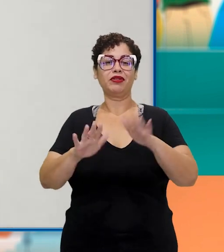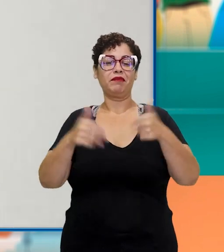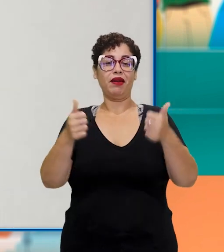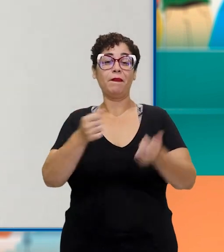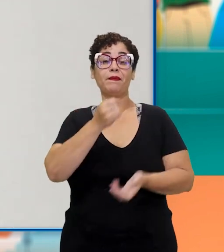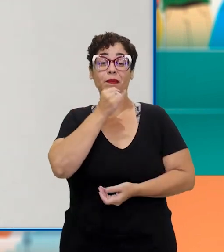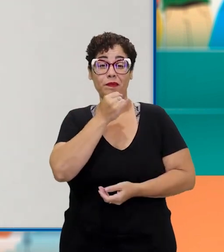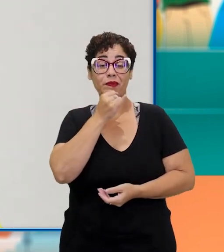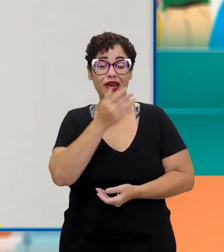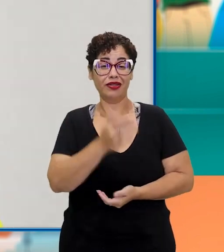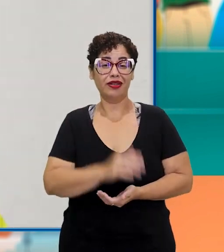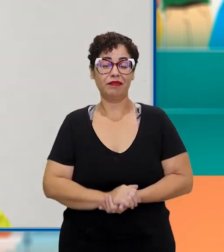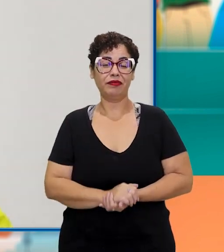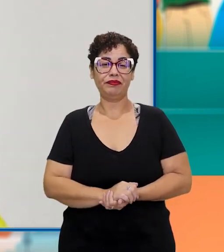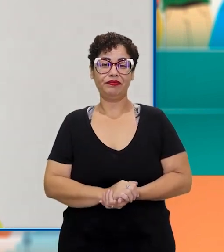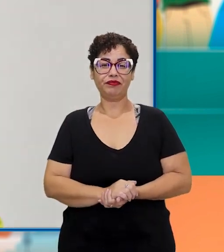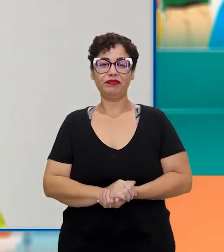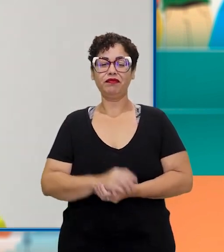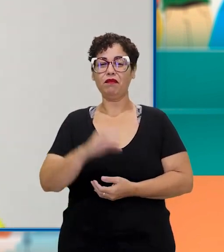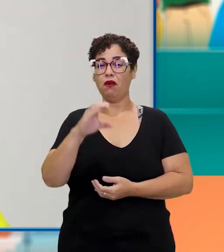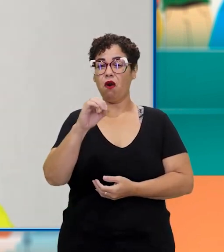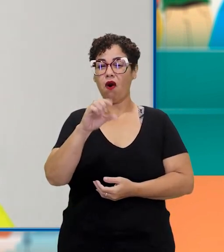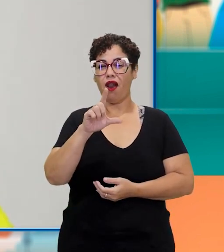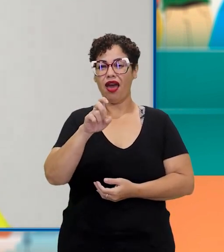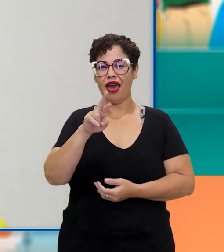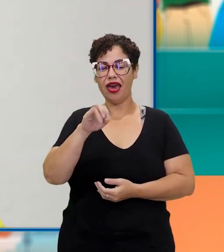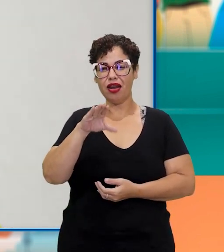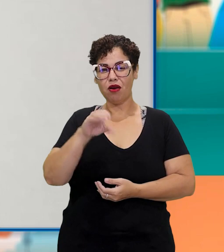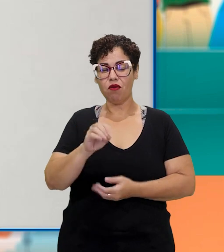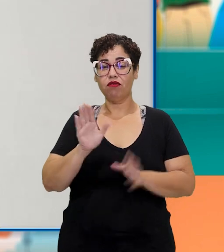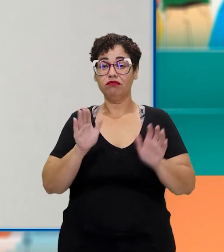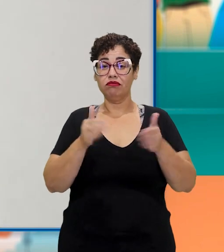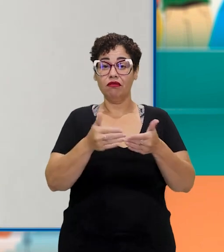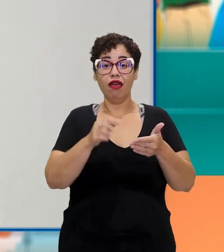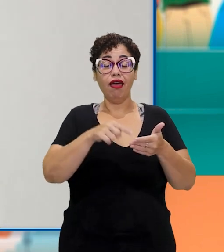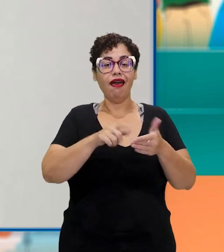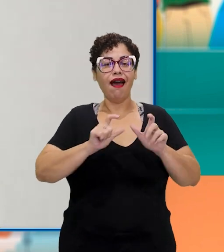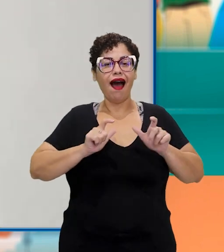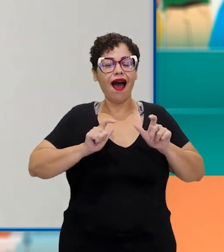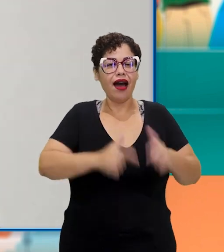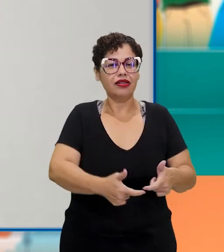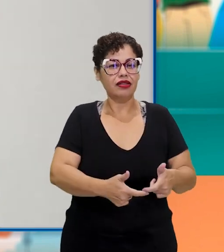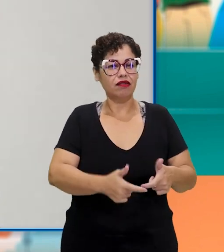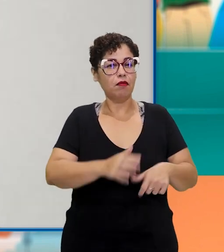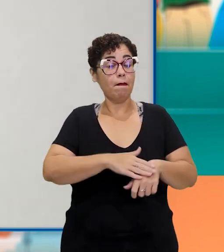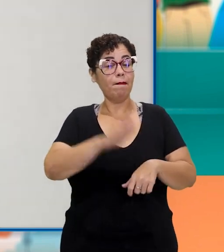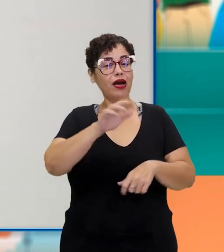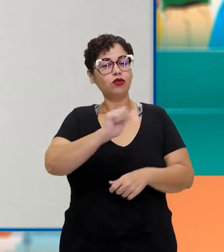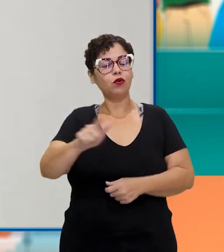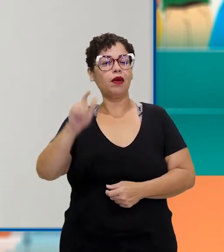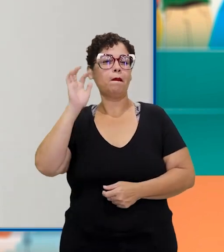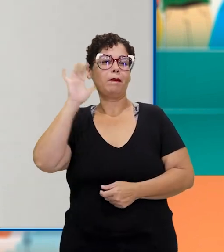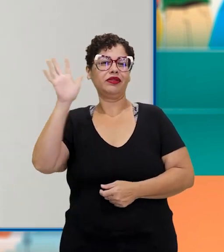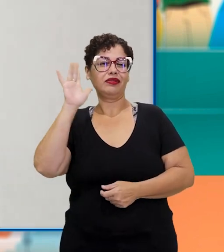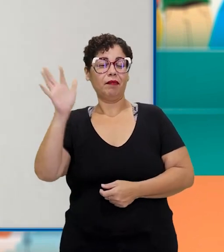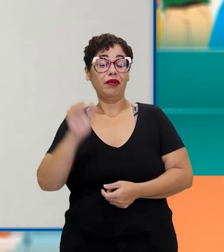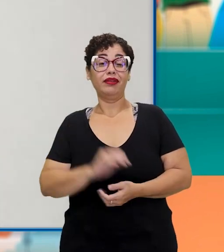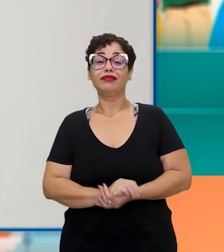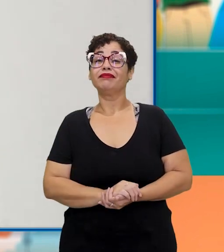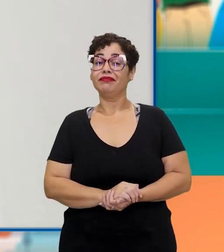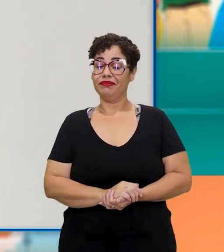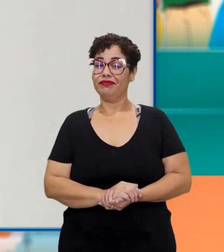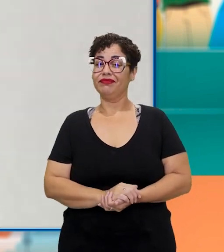processo. Por exemplo, o temperamento colérico, ele é inclinado à ação, mais à ação do que ao